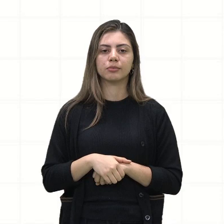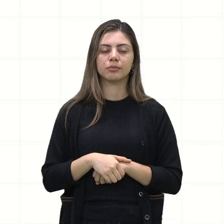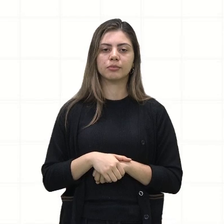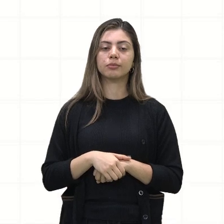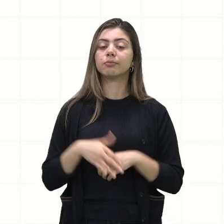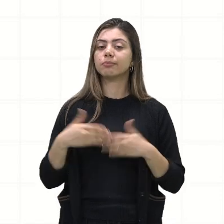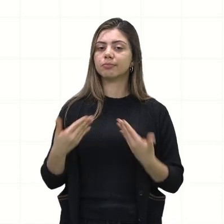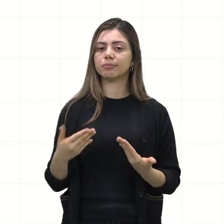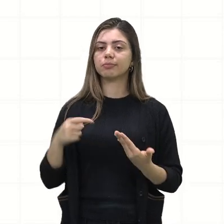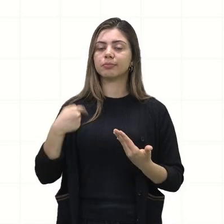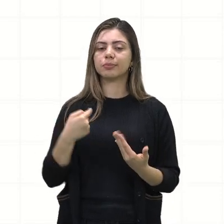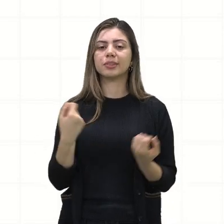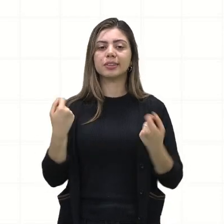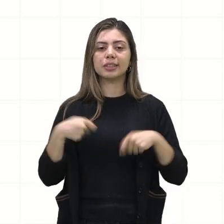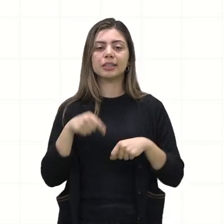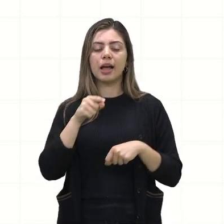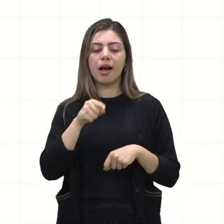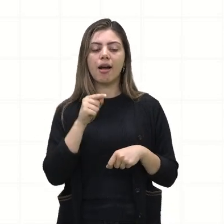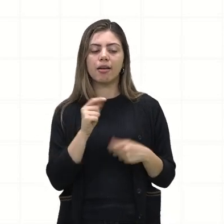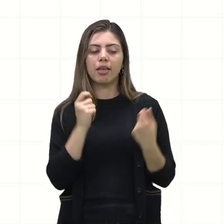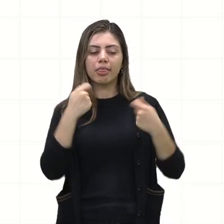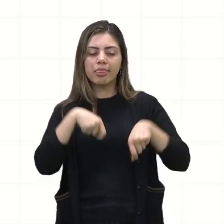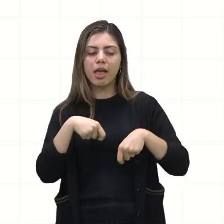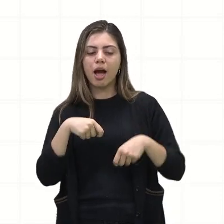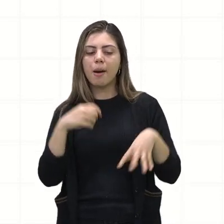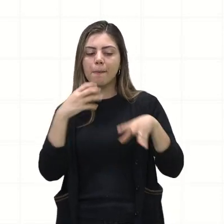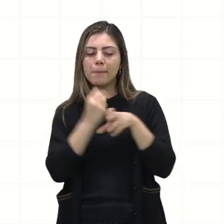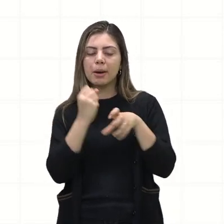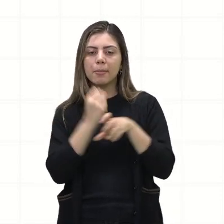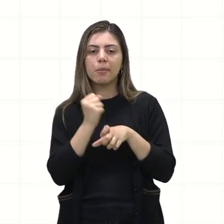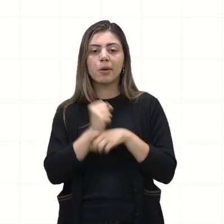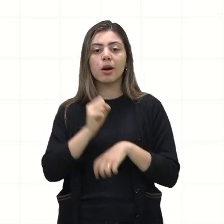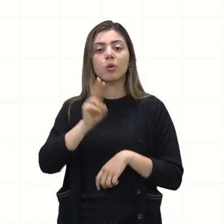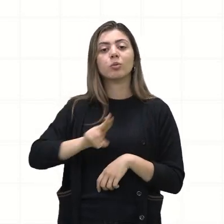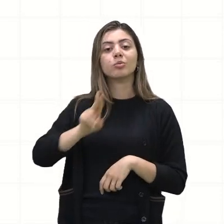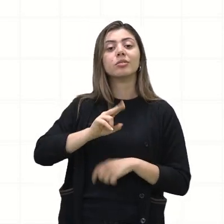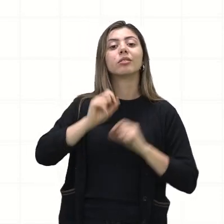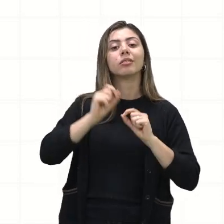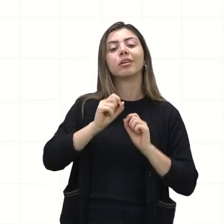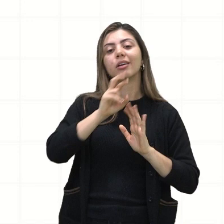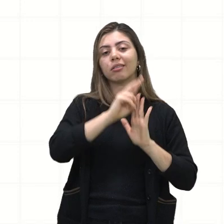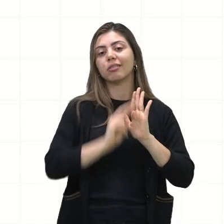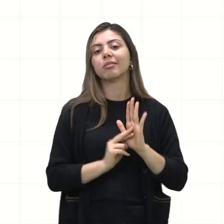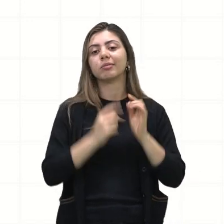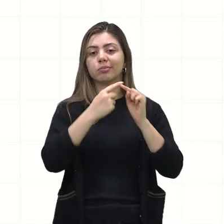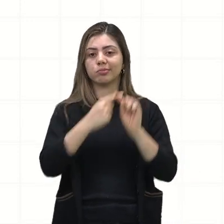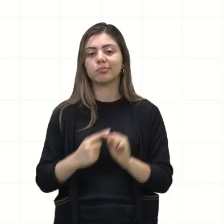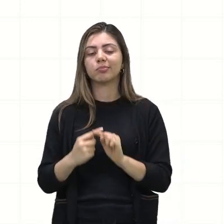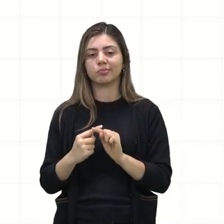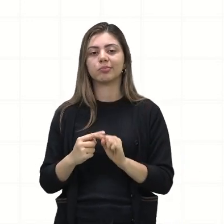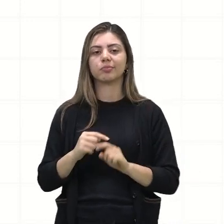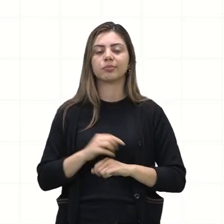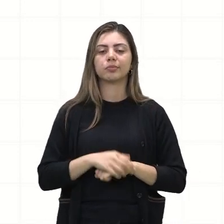Então, podemos obter a quantidade de possibilidades através do princípio multiplicativo da